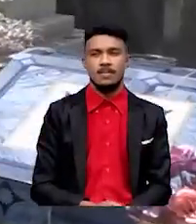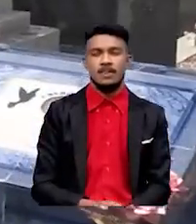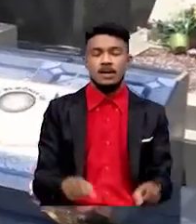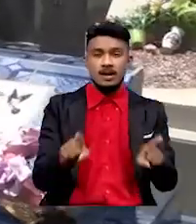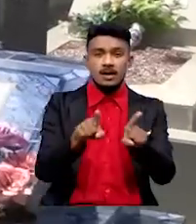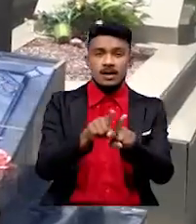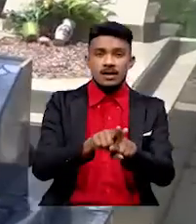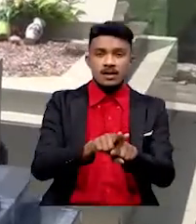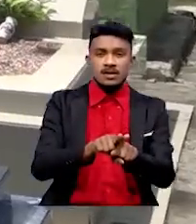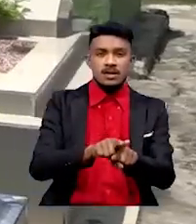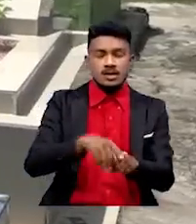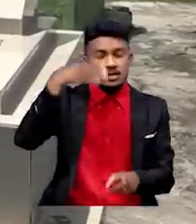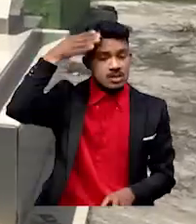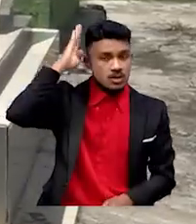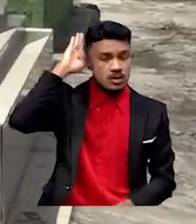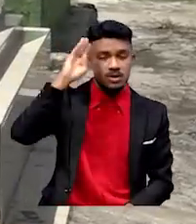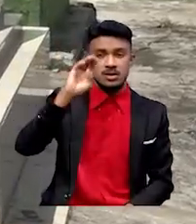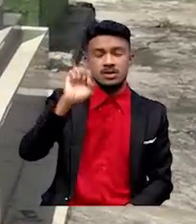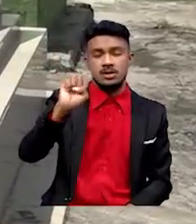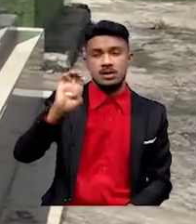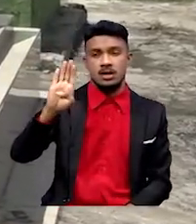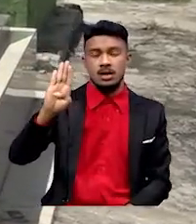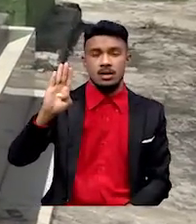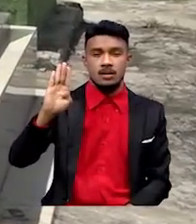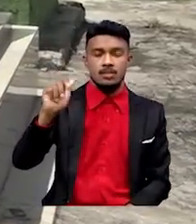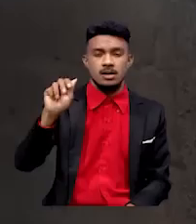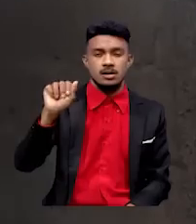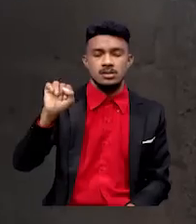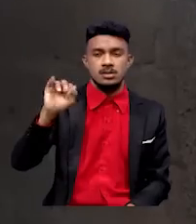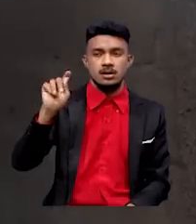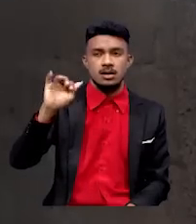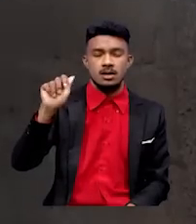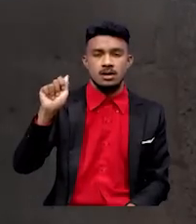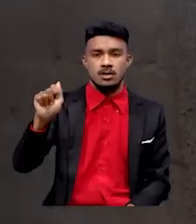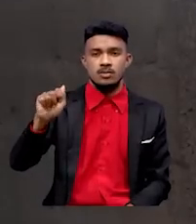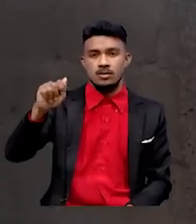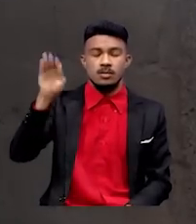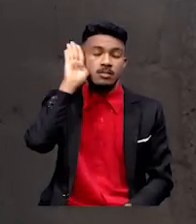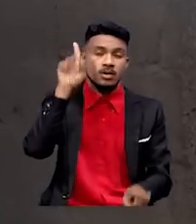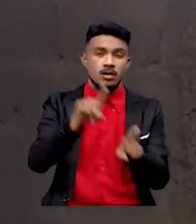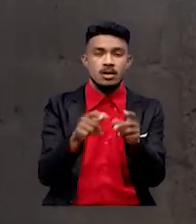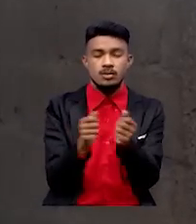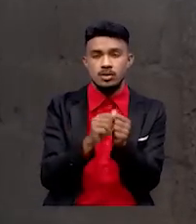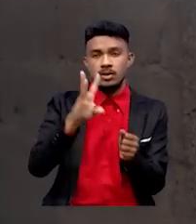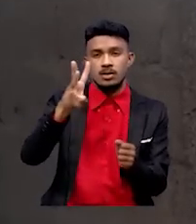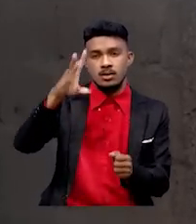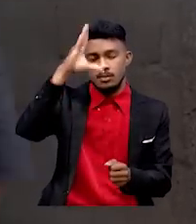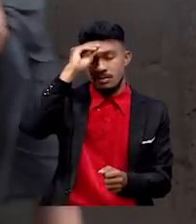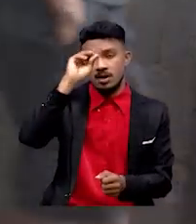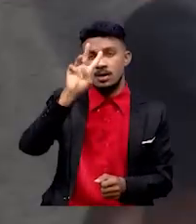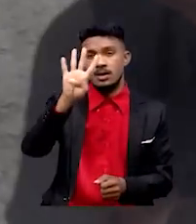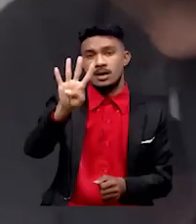Senhor Sebastião e a mão Alin Nainen. Composto Husi Manehat